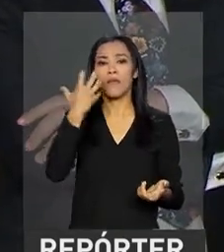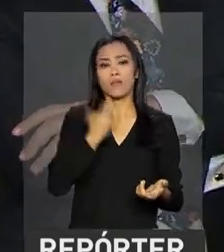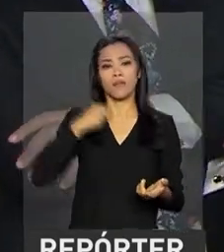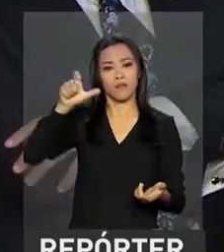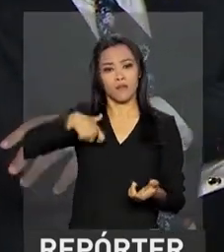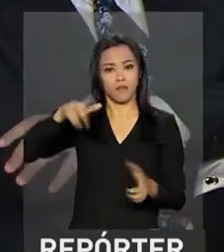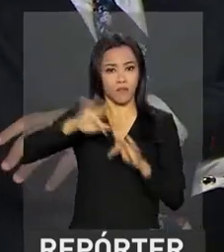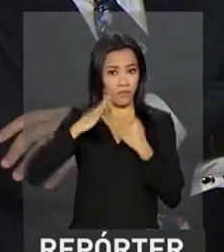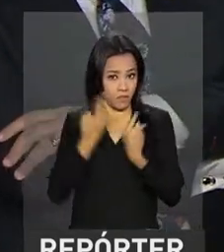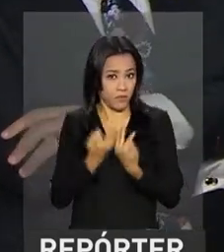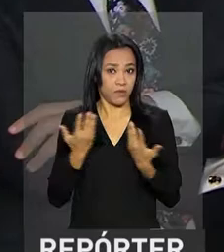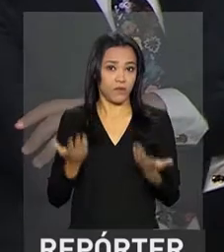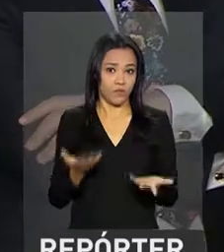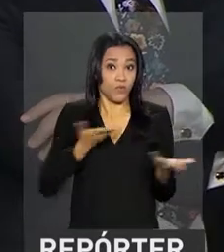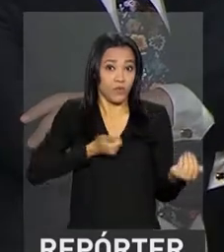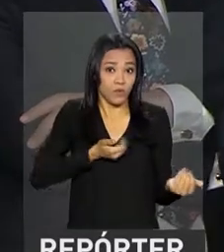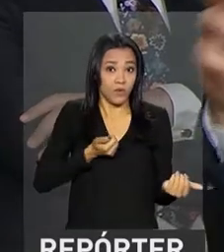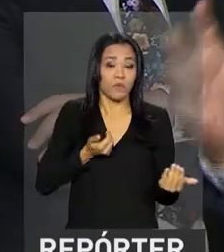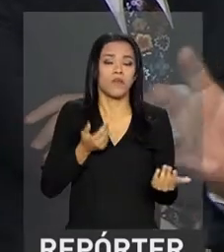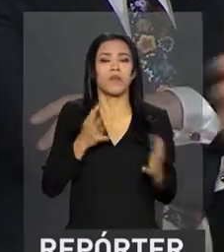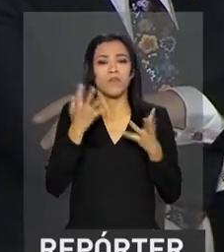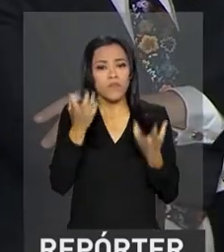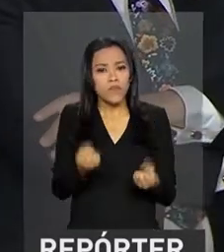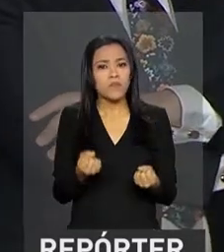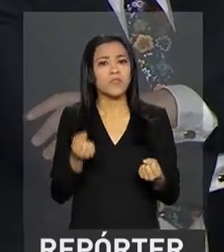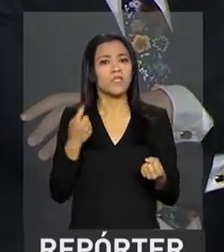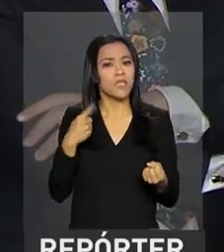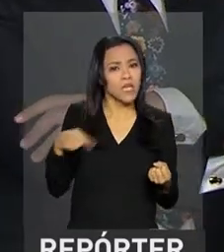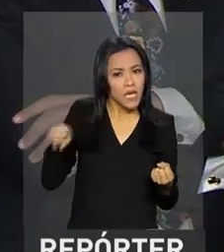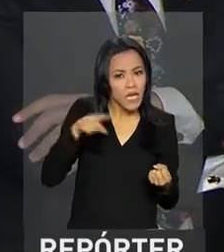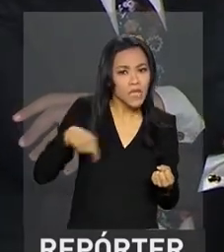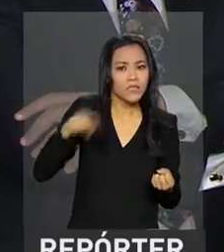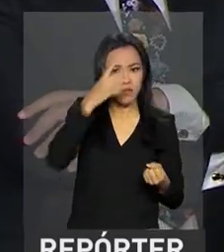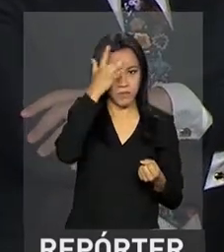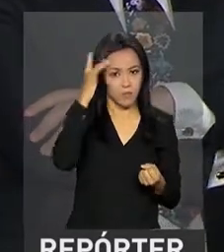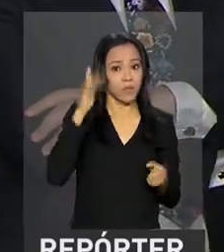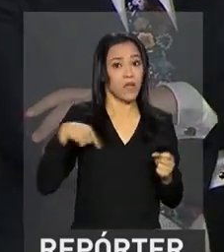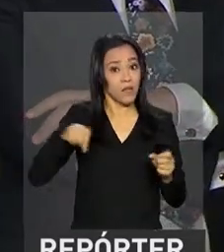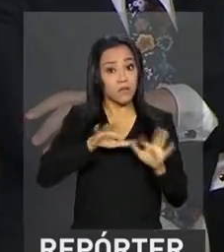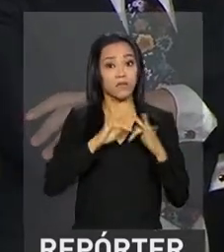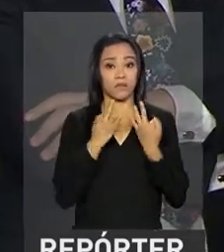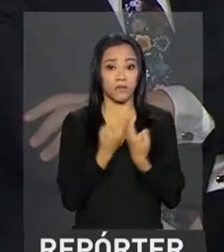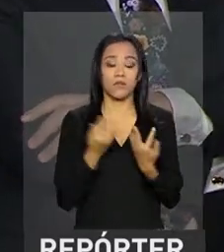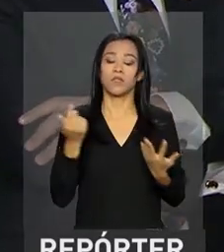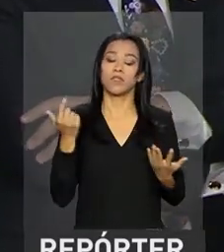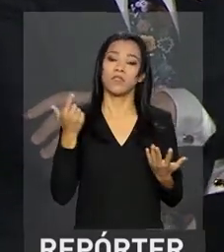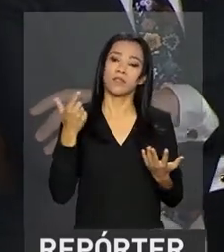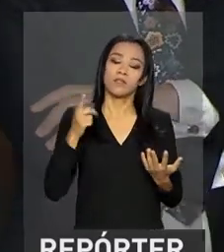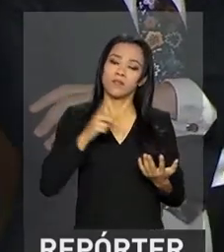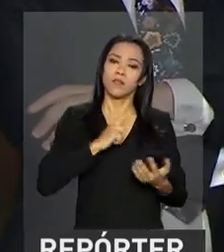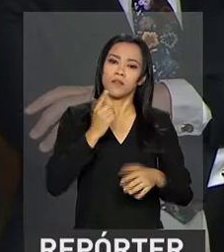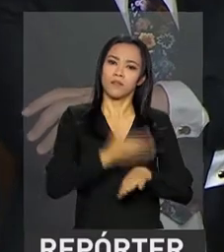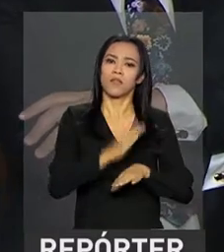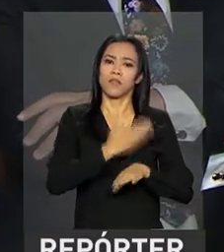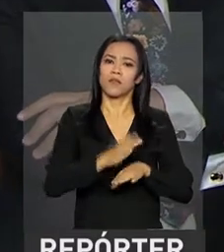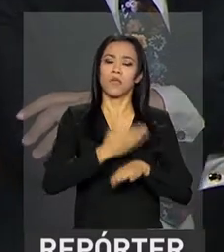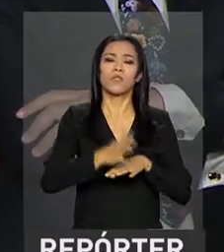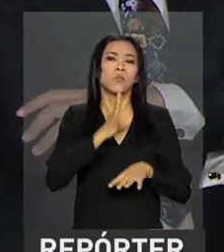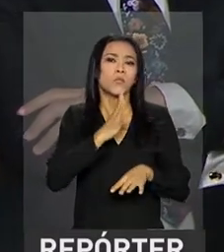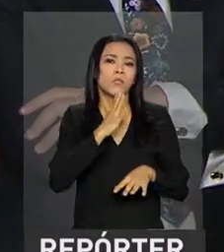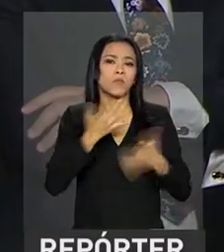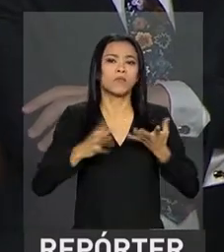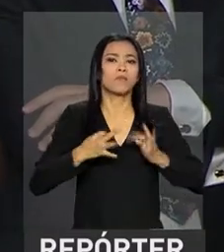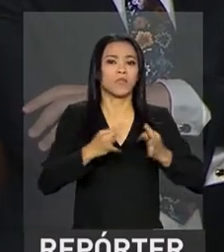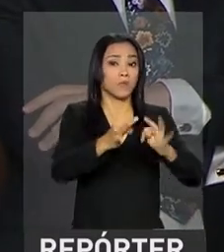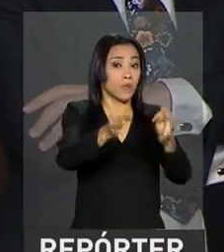família vão captar vamos fazer com que todos tenham a sejam capacitados na área de tecnologia da informação os jovens